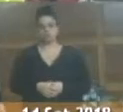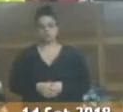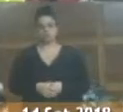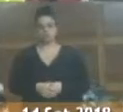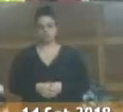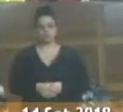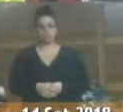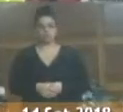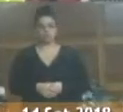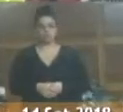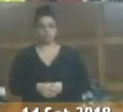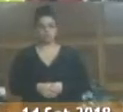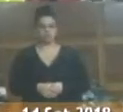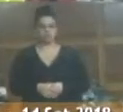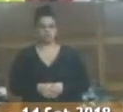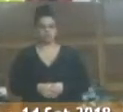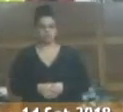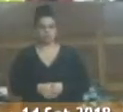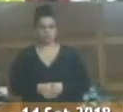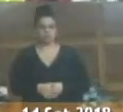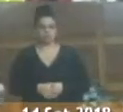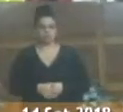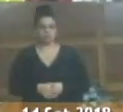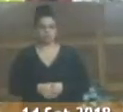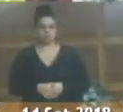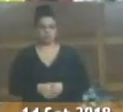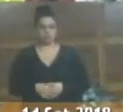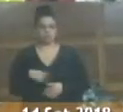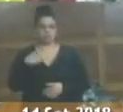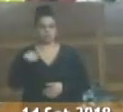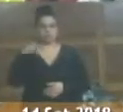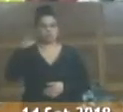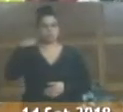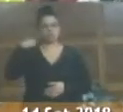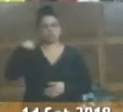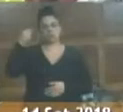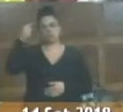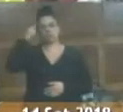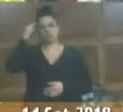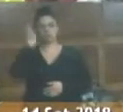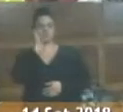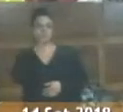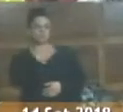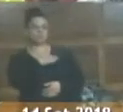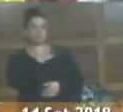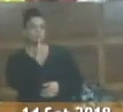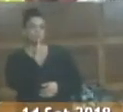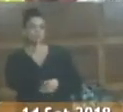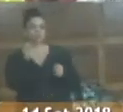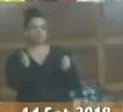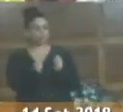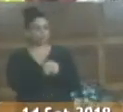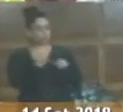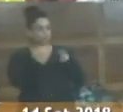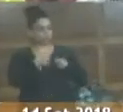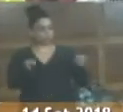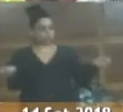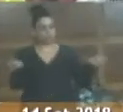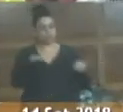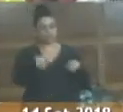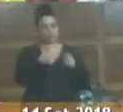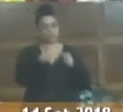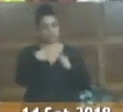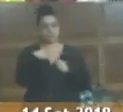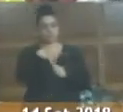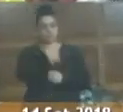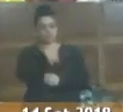Alexandra... Gente, eu nunca pensei. Ver minha neta aí no meio de vocês. Eu estou